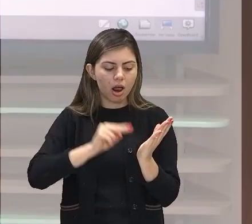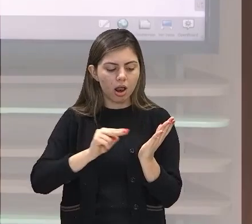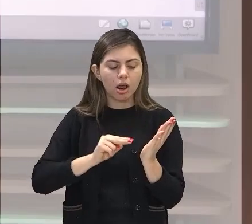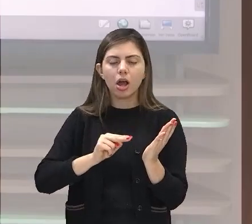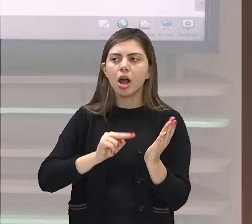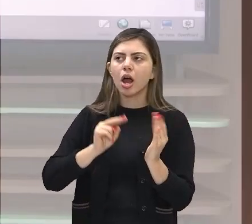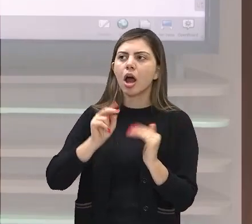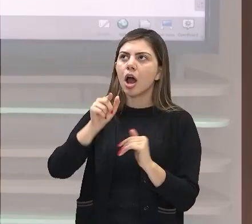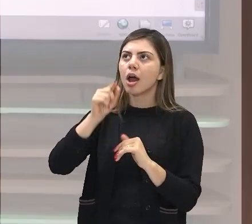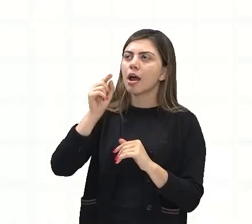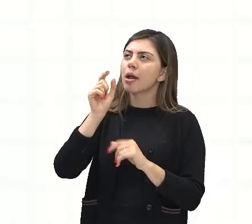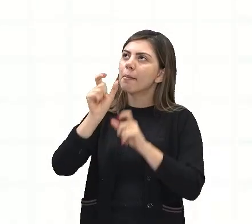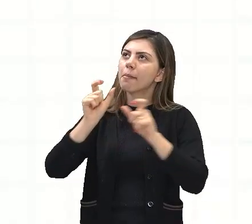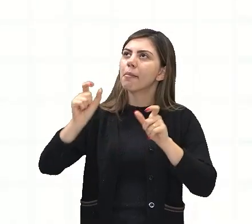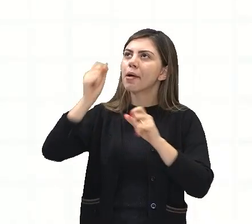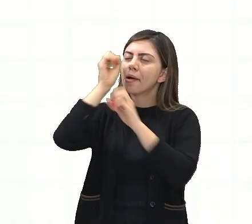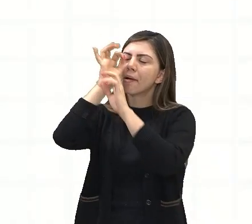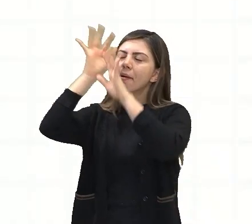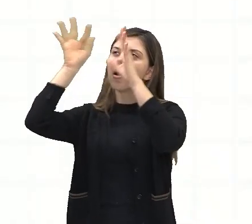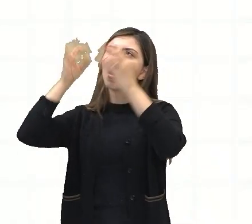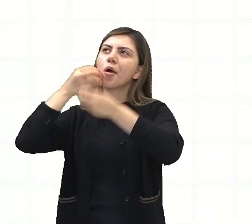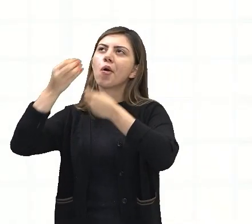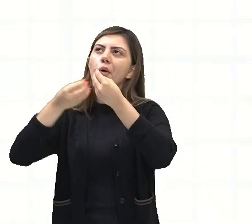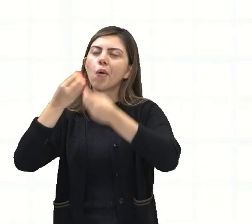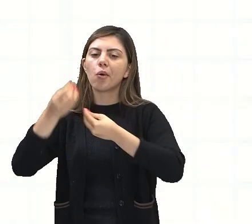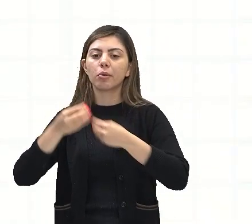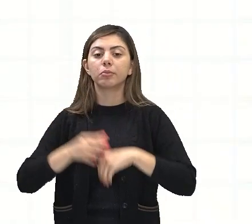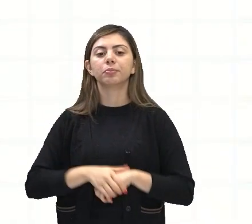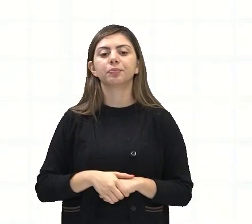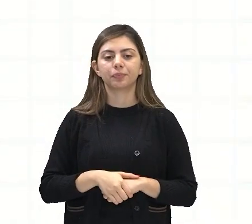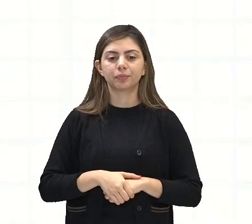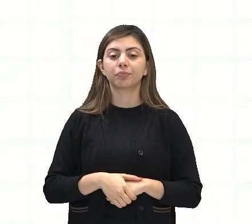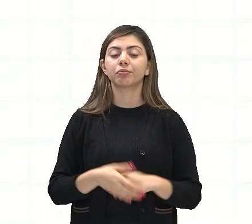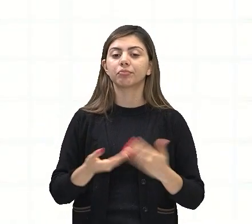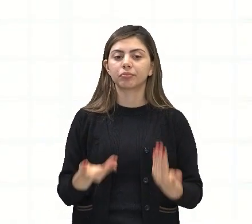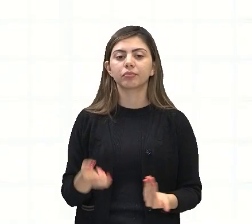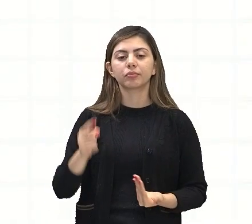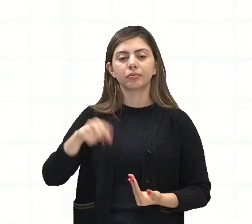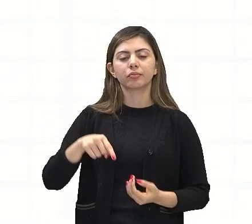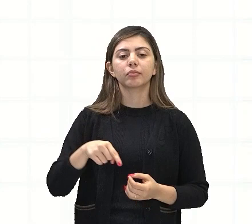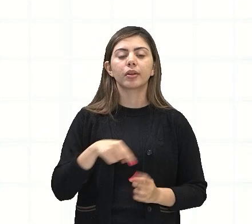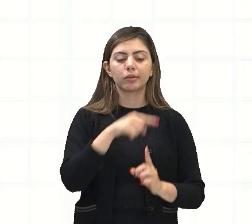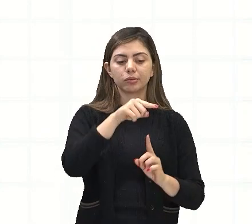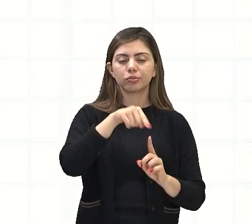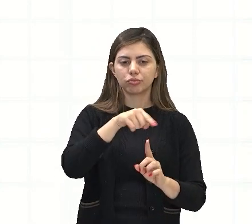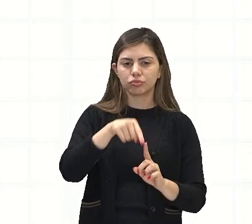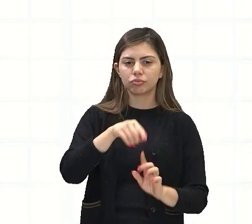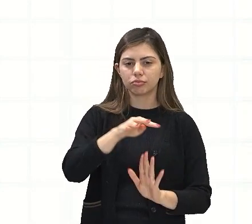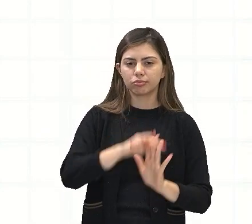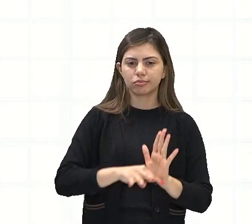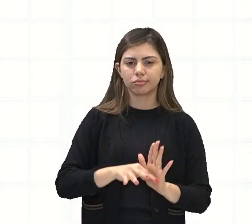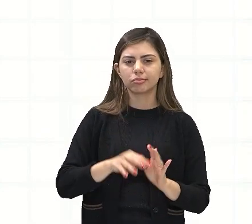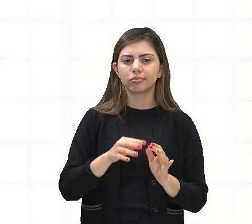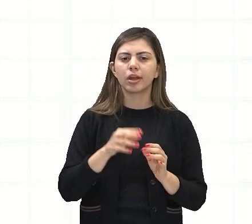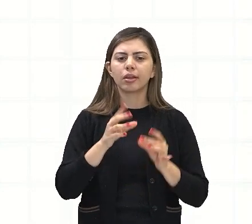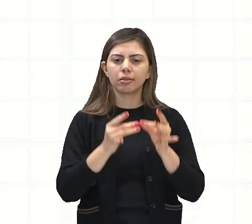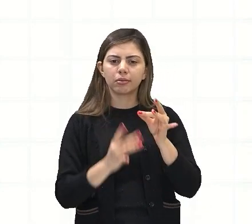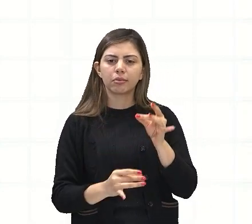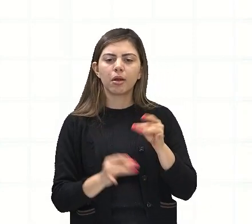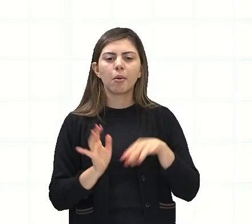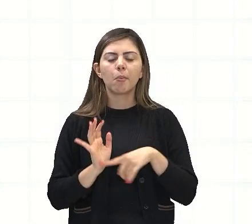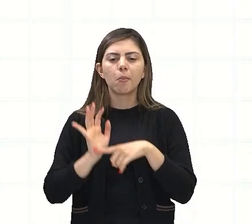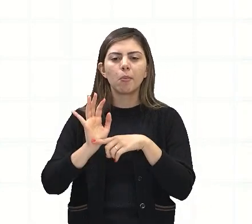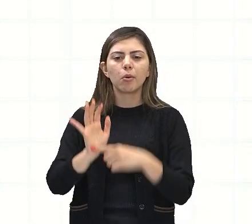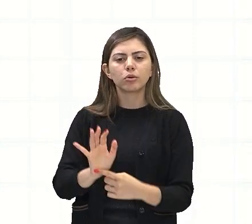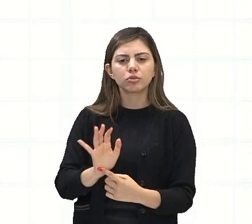palavras. Então, a descrição é caracterizada pelo relato, né? Está descrevendo, mas está também mostrando,